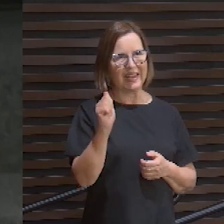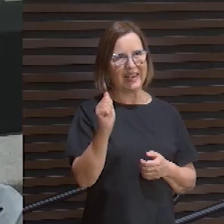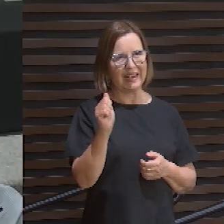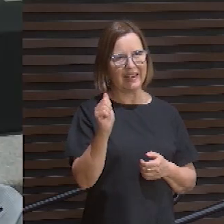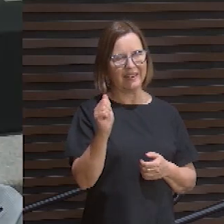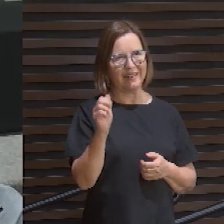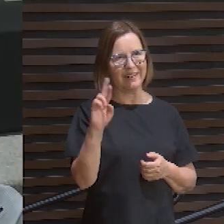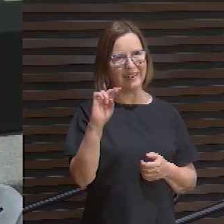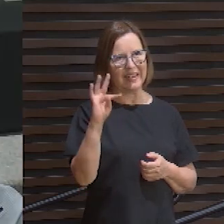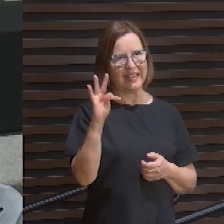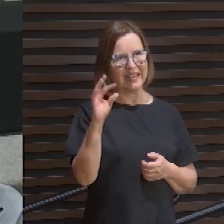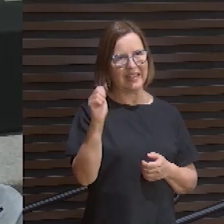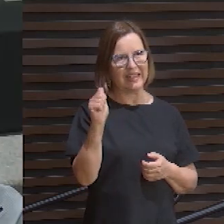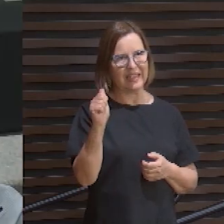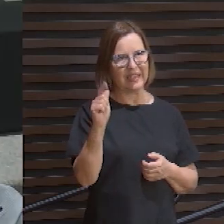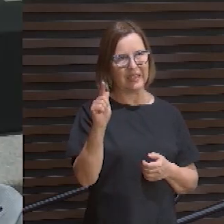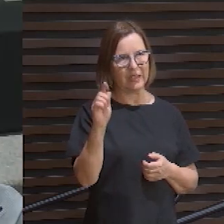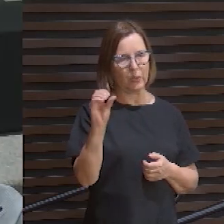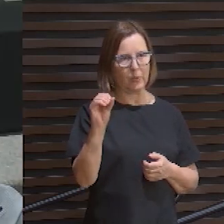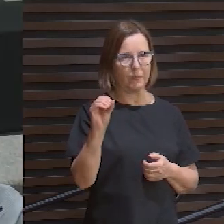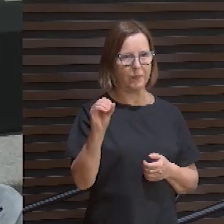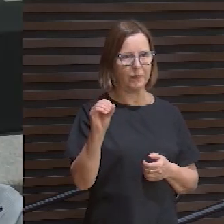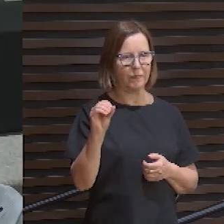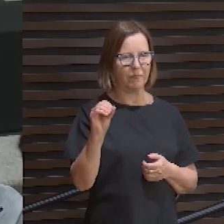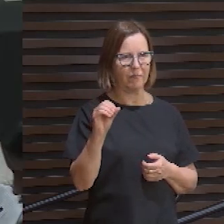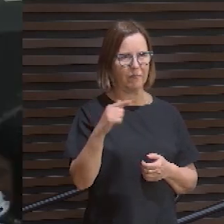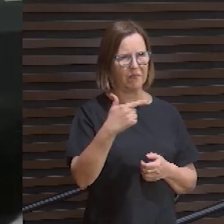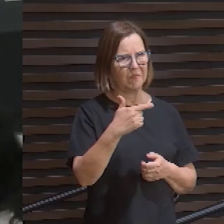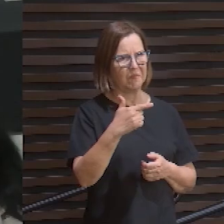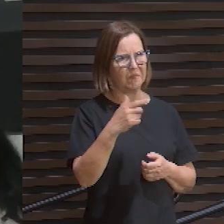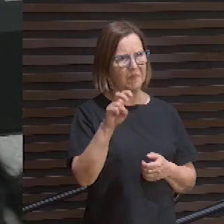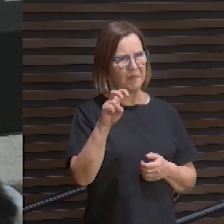200 a 250 da nossa era.